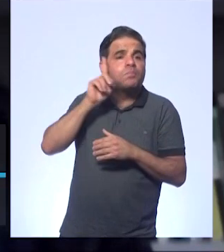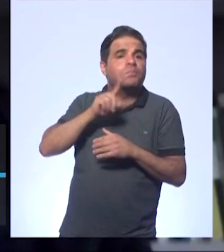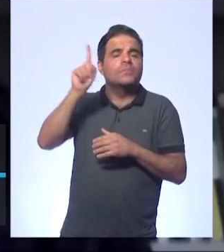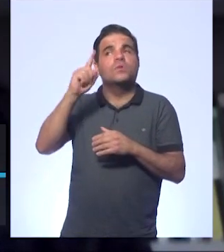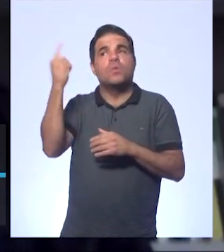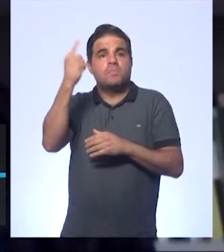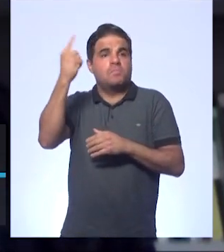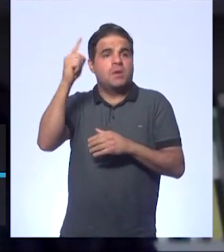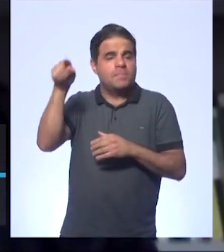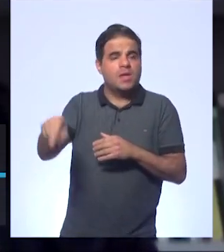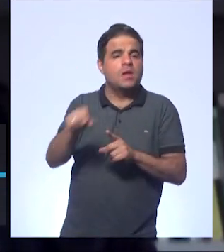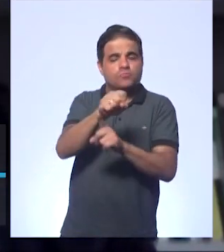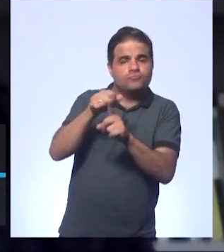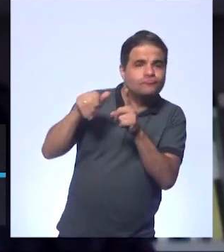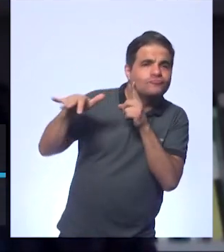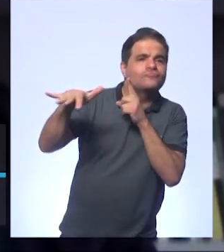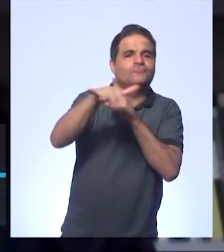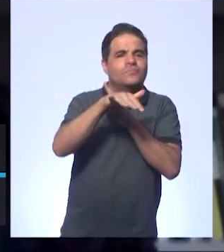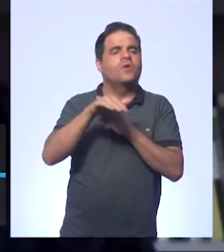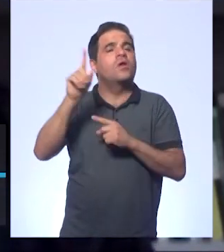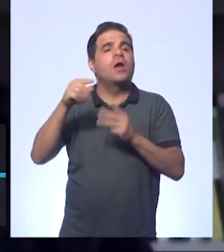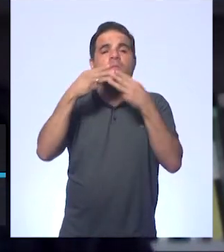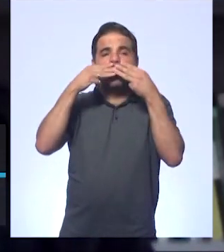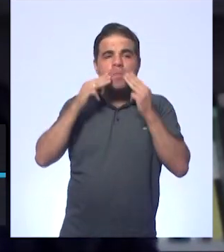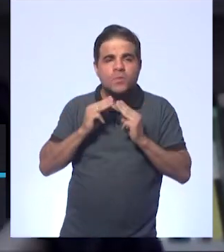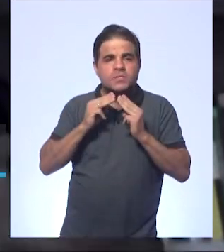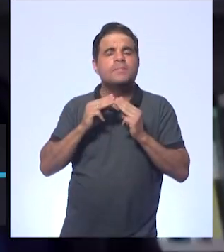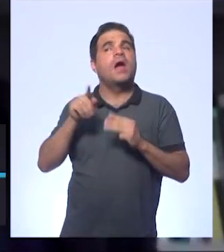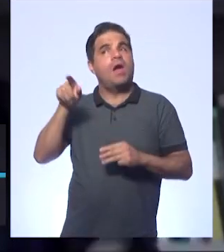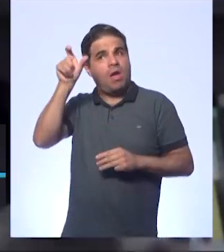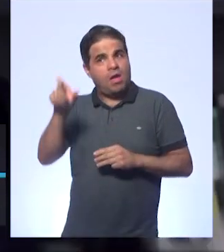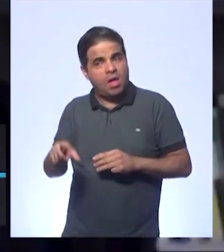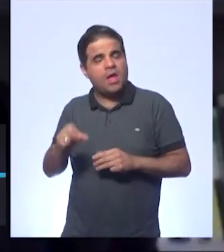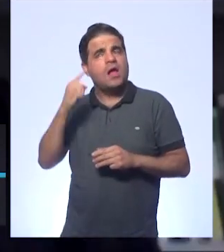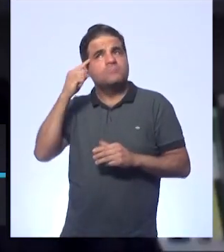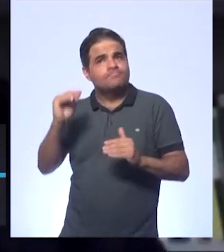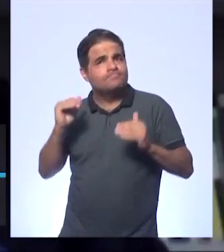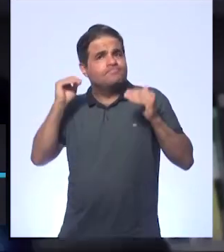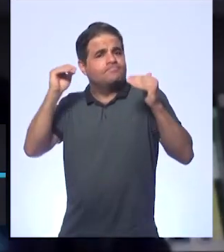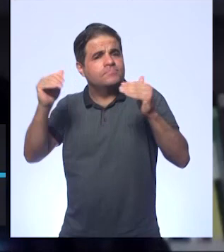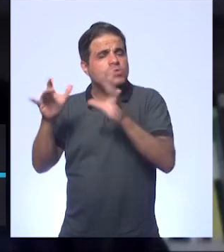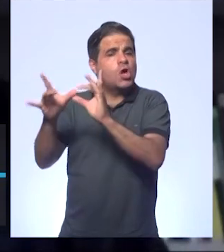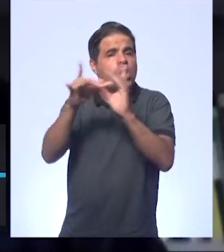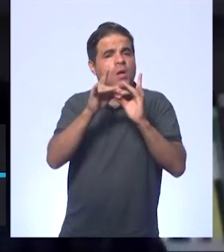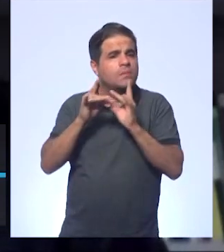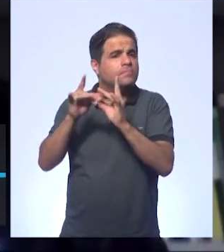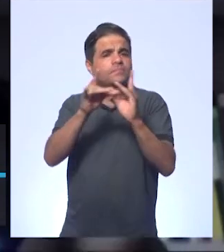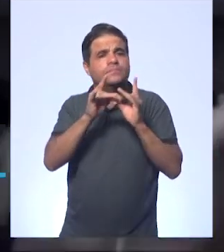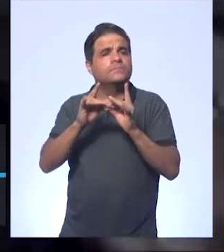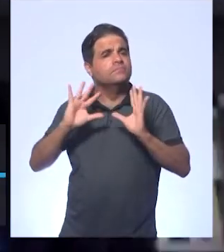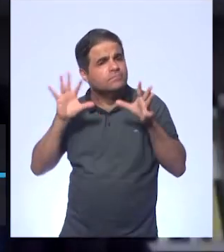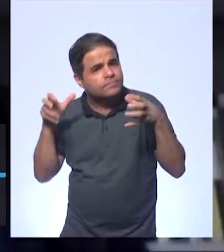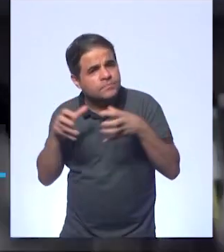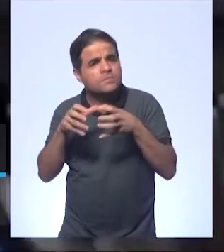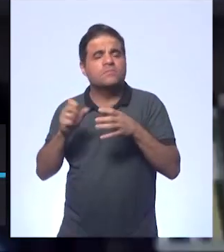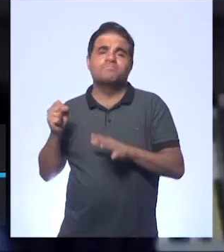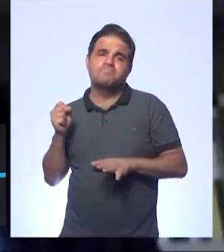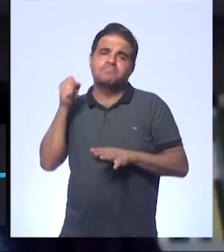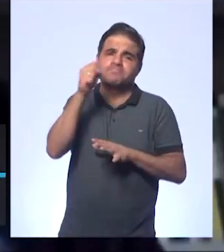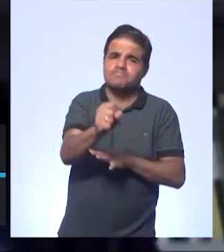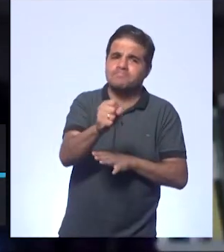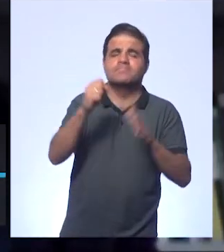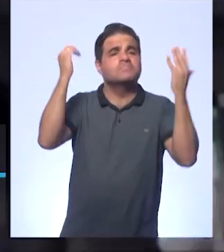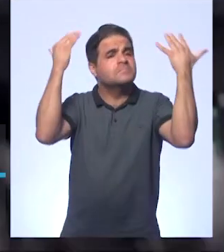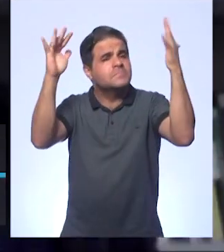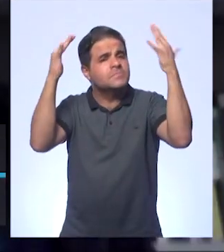nosso primeiro sociólogo moçambicano, então foi ele que se encarregou de unir as tribos. Então nós celebramos